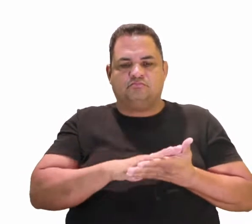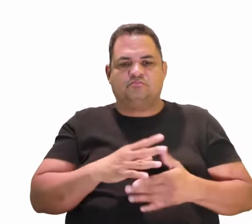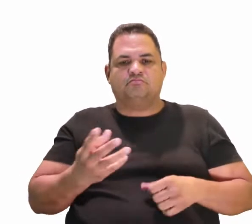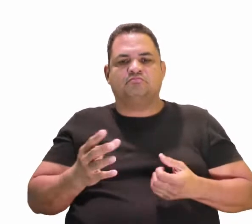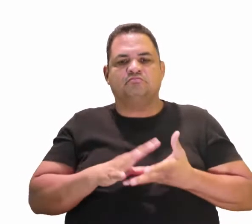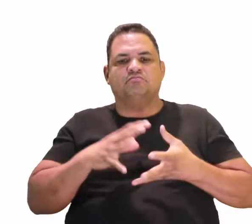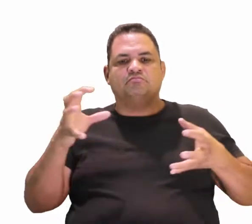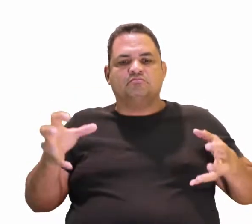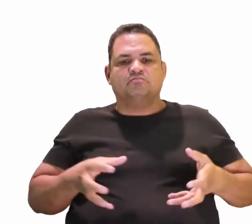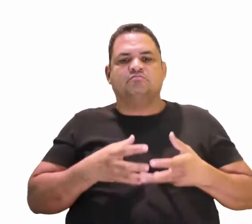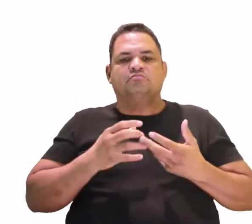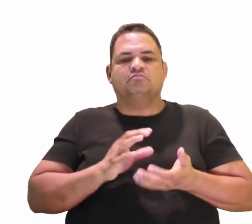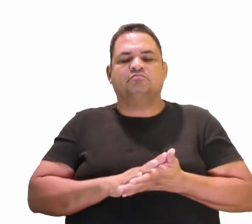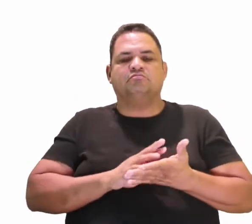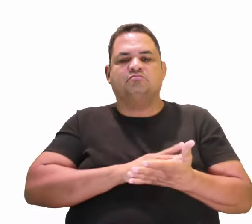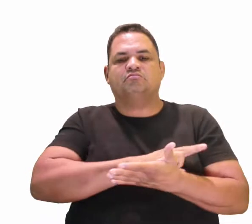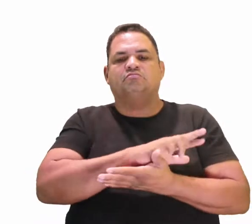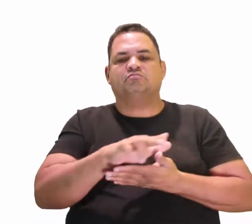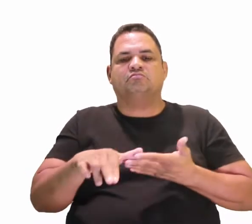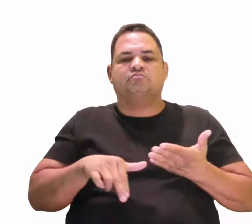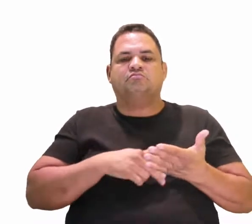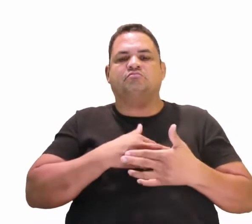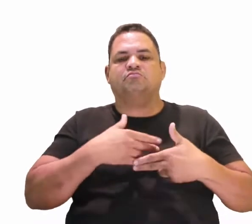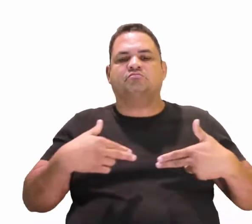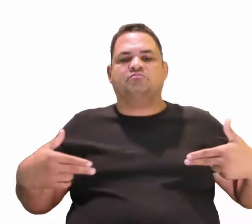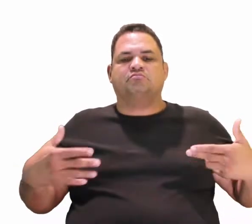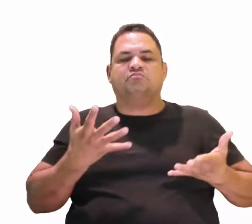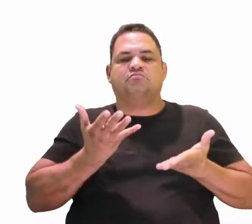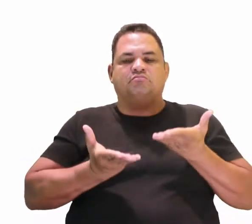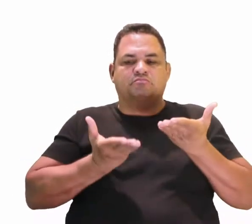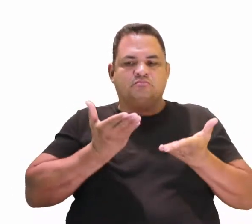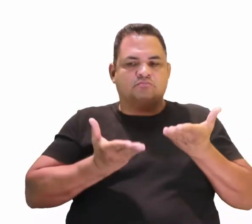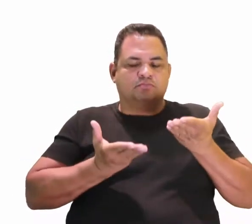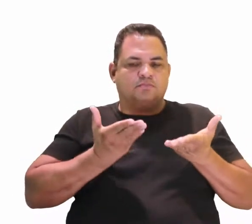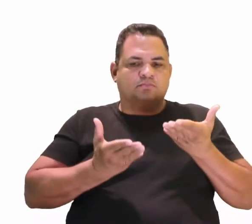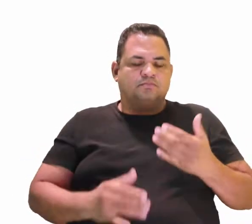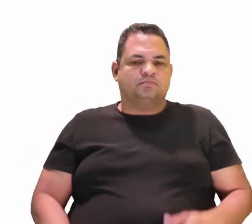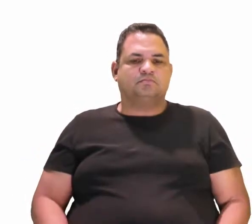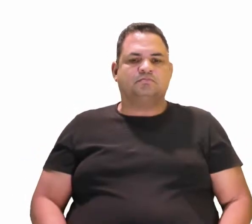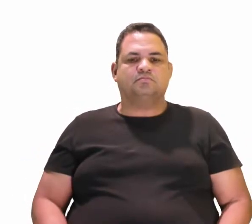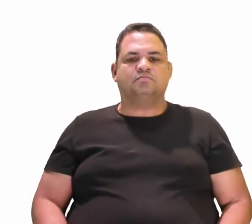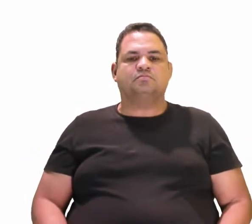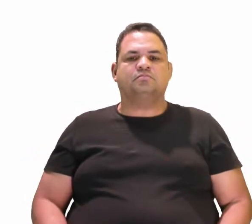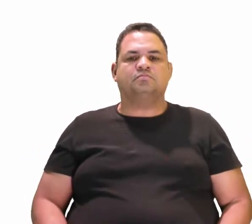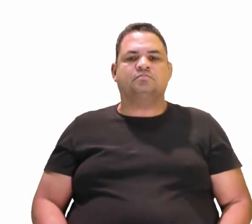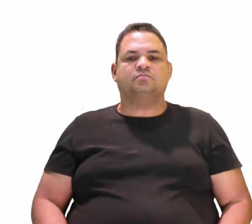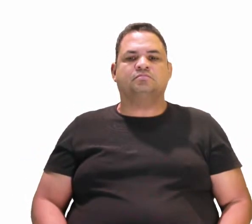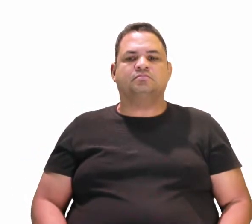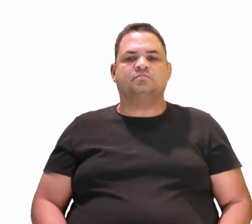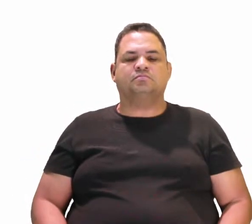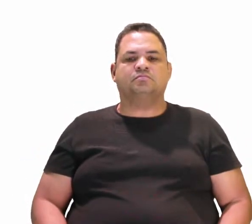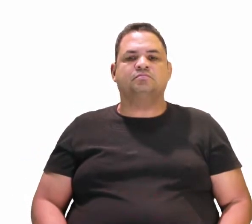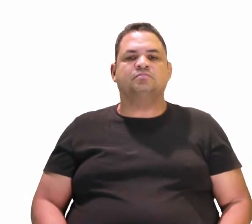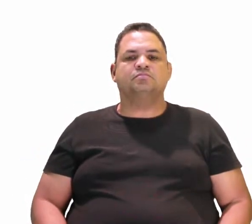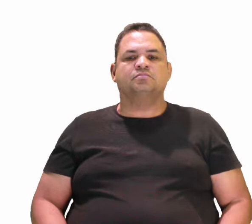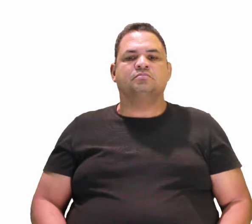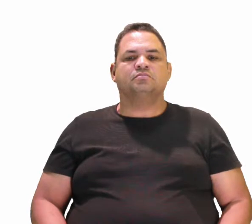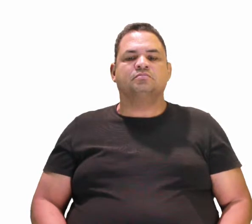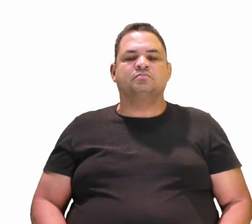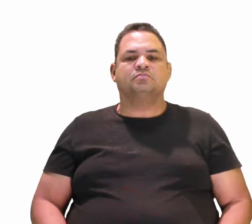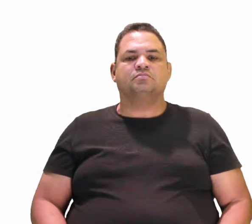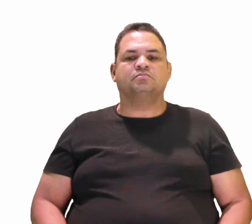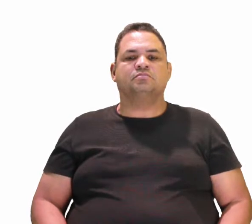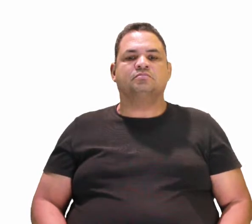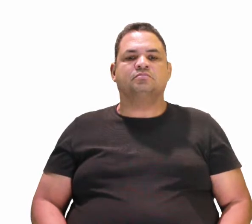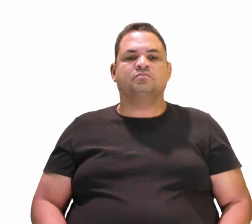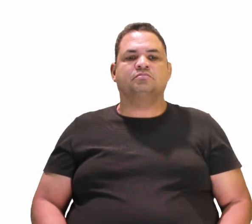vegetables, com várias coisas bem balanceadas, beleza? Stretch, que